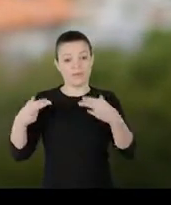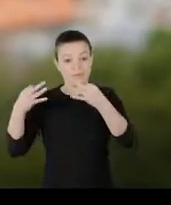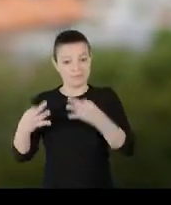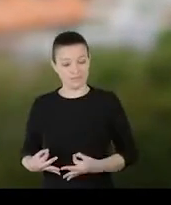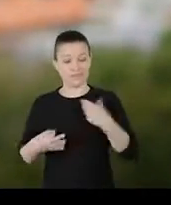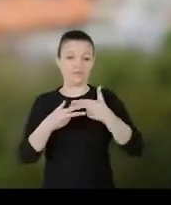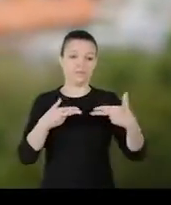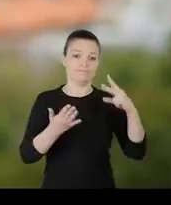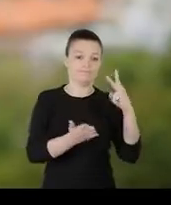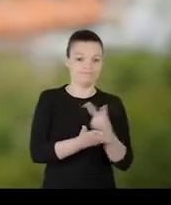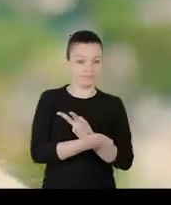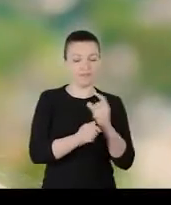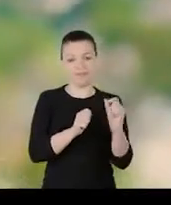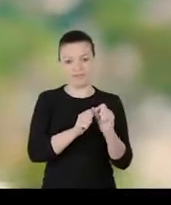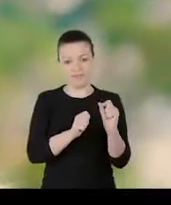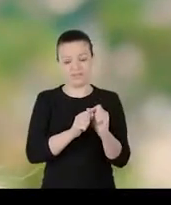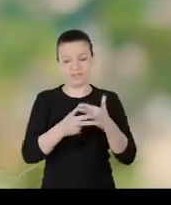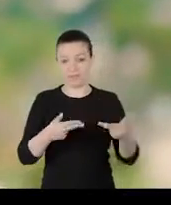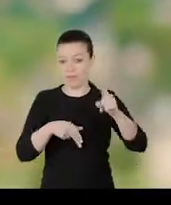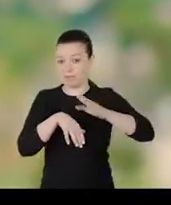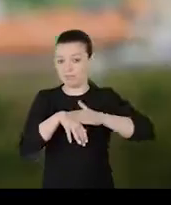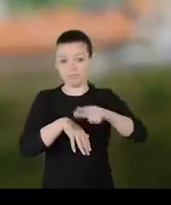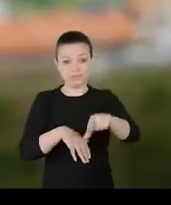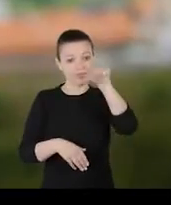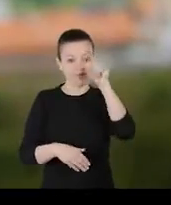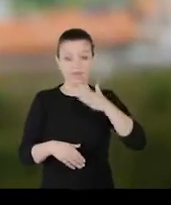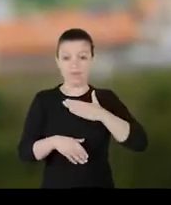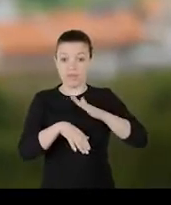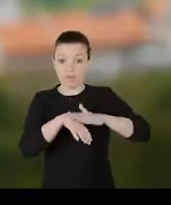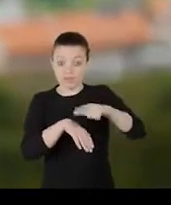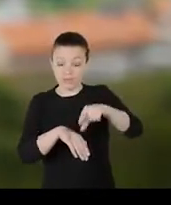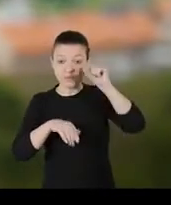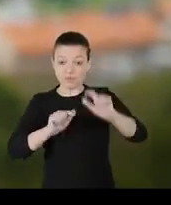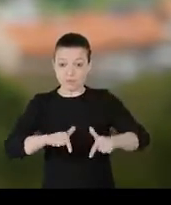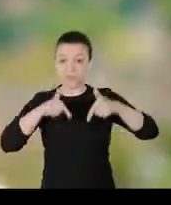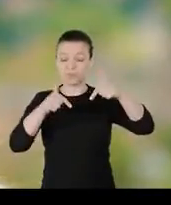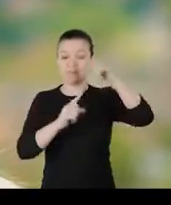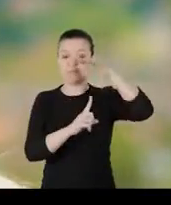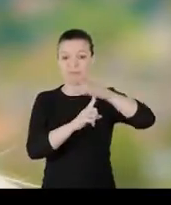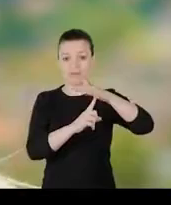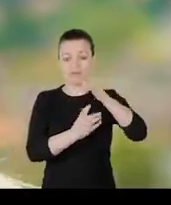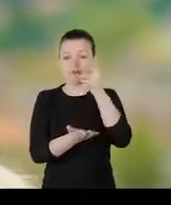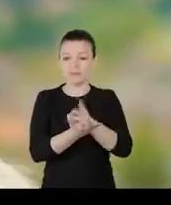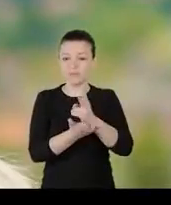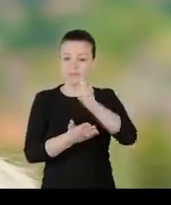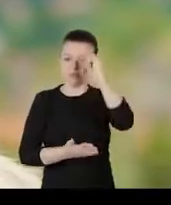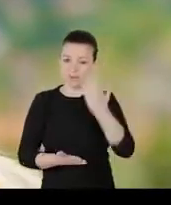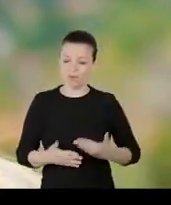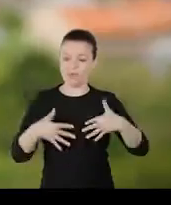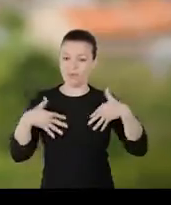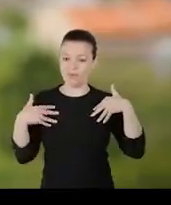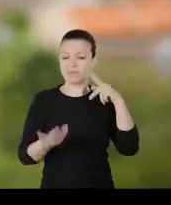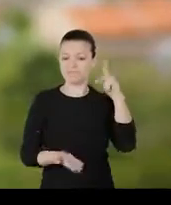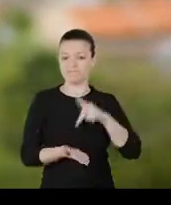e o errado de fazer as coisas. É uma questão de escolha. Eu escolhi trabalhar pelo Paraná, sempre com honra e